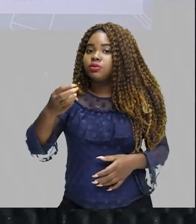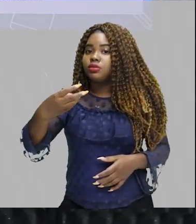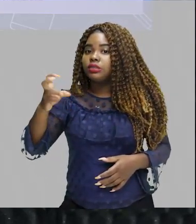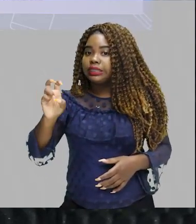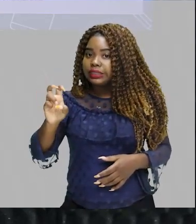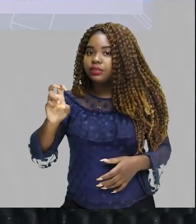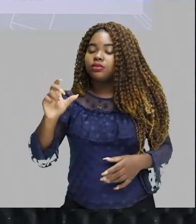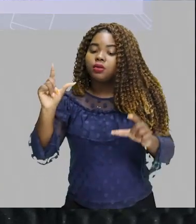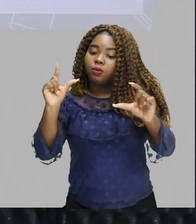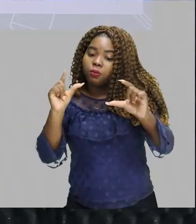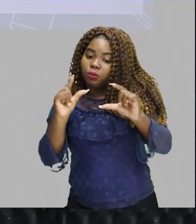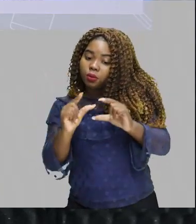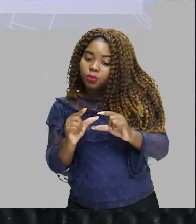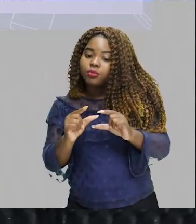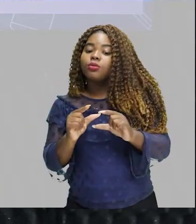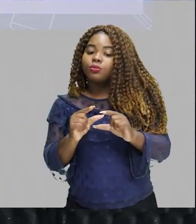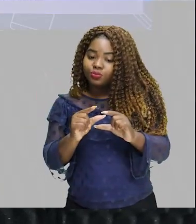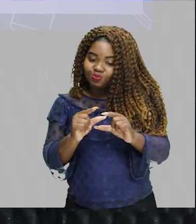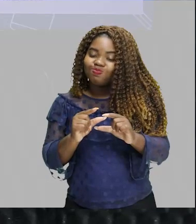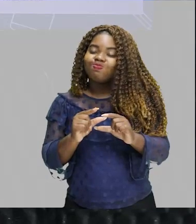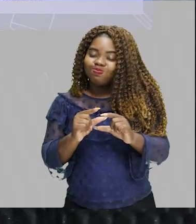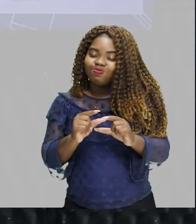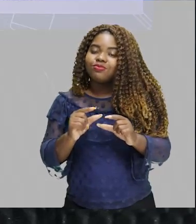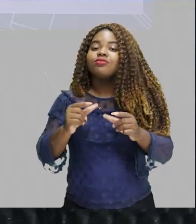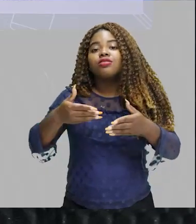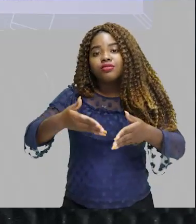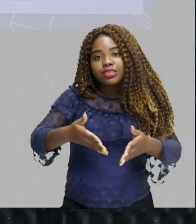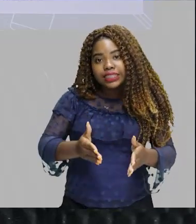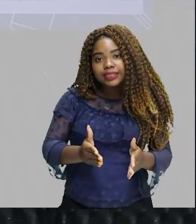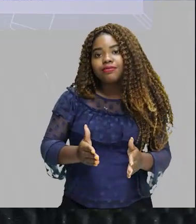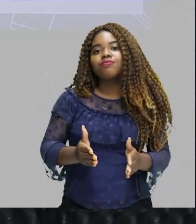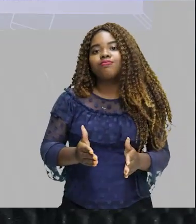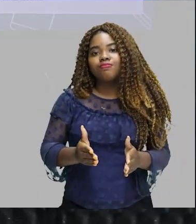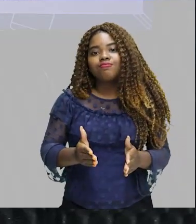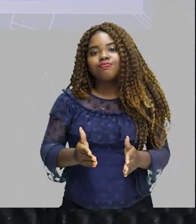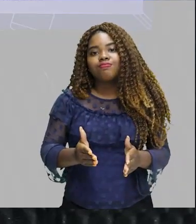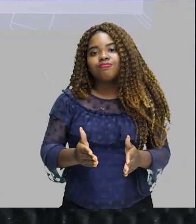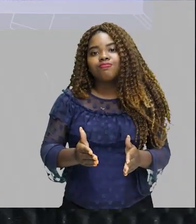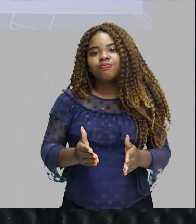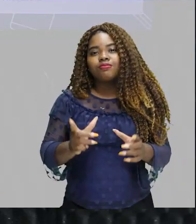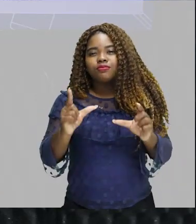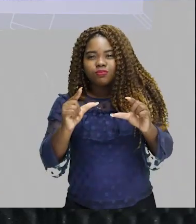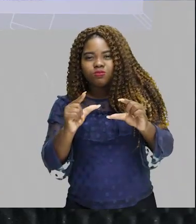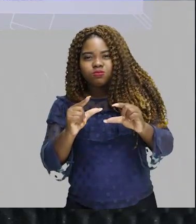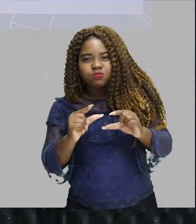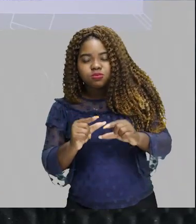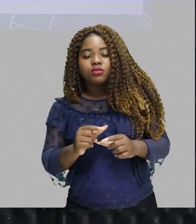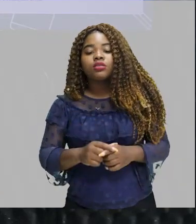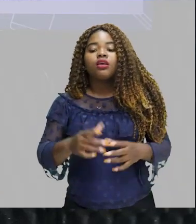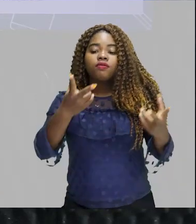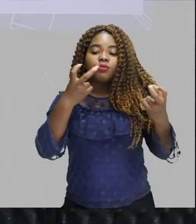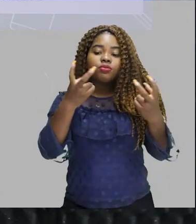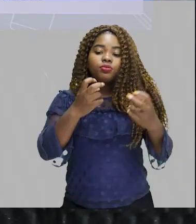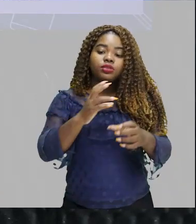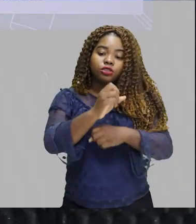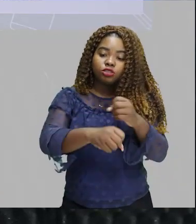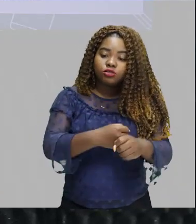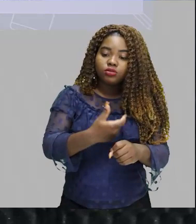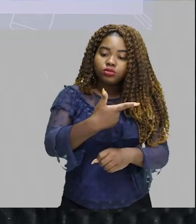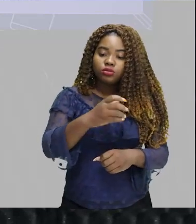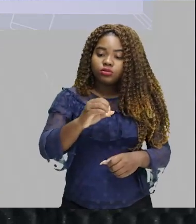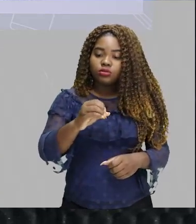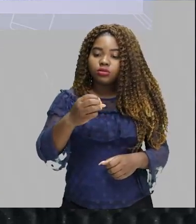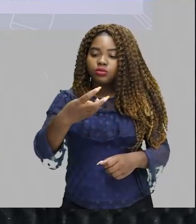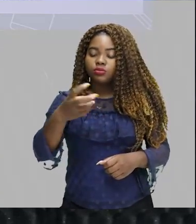ela é bem menor, ou seja, a taxa de natalidade caindo. E tu vai perceber que em 2035, olha onde é que vai estar a projeção, a